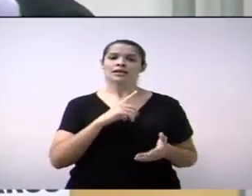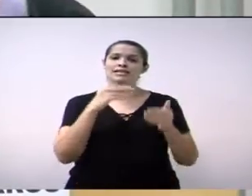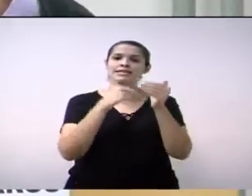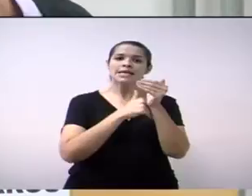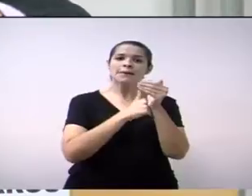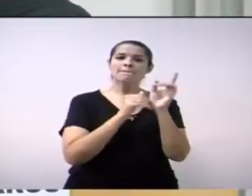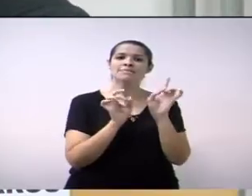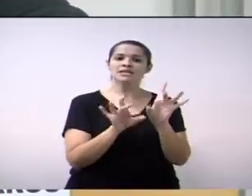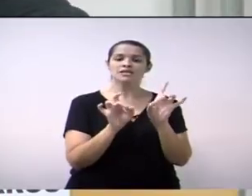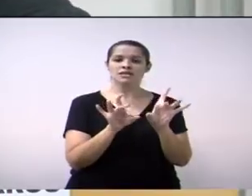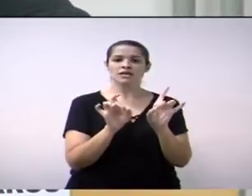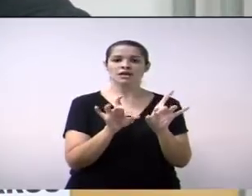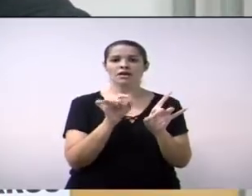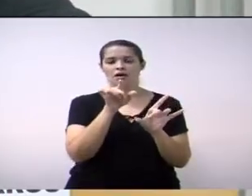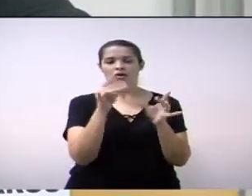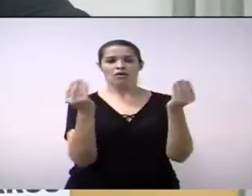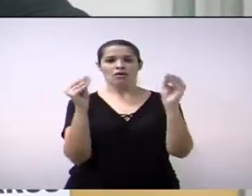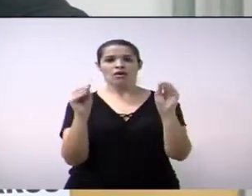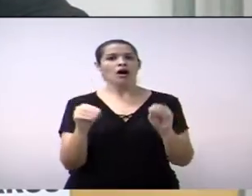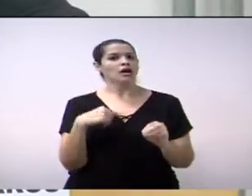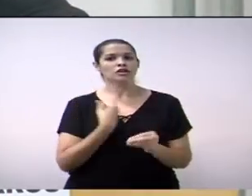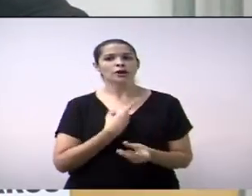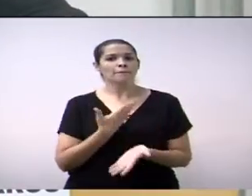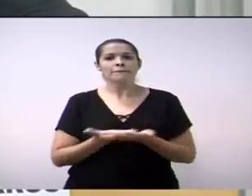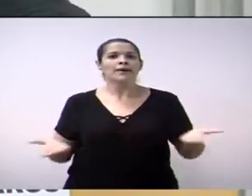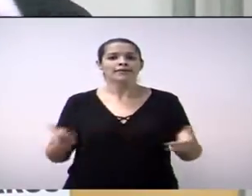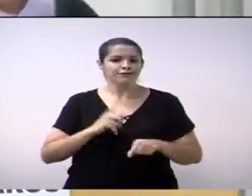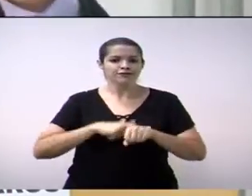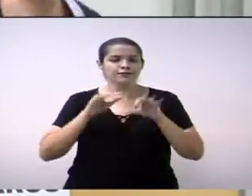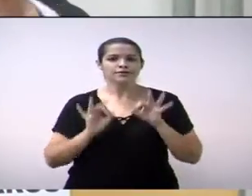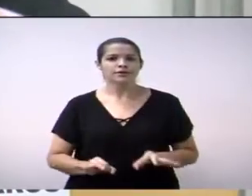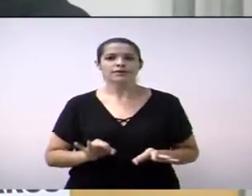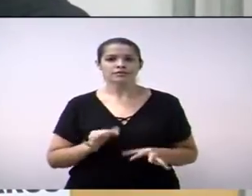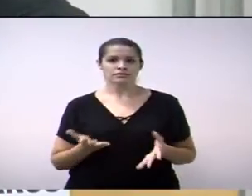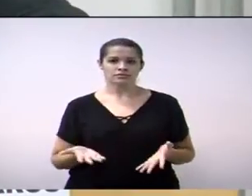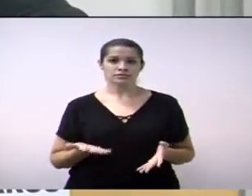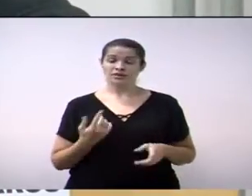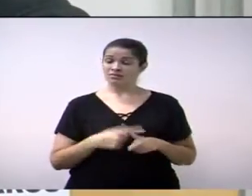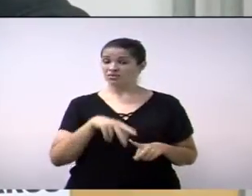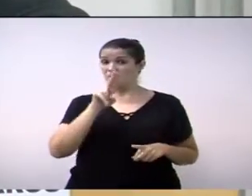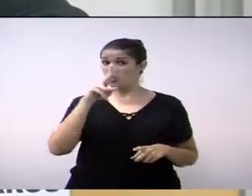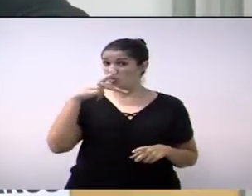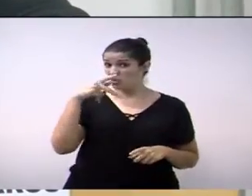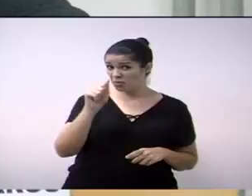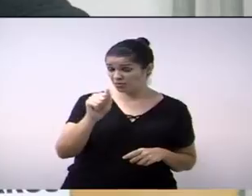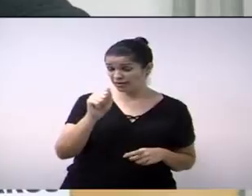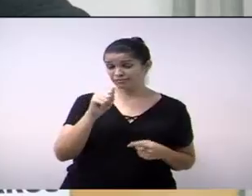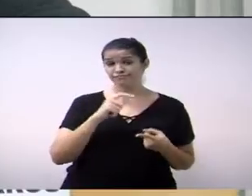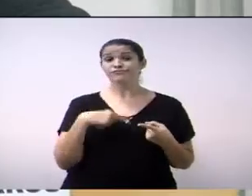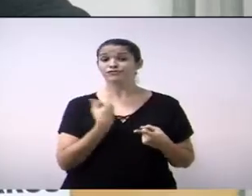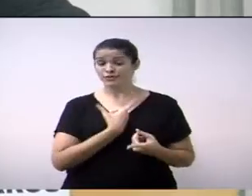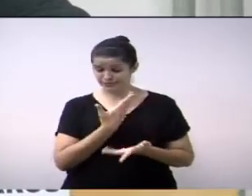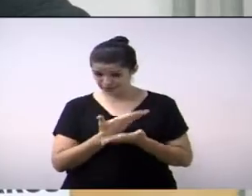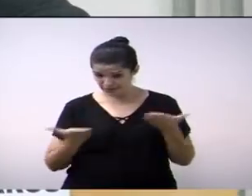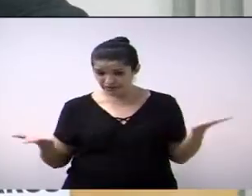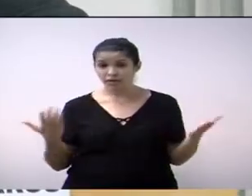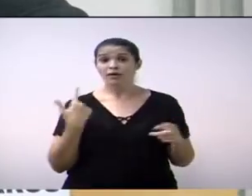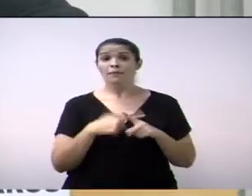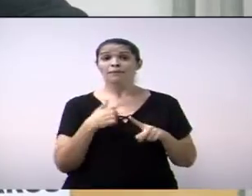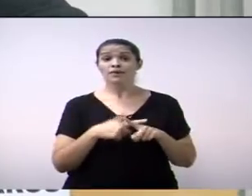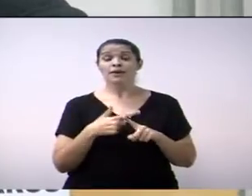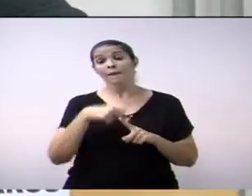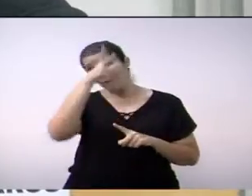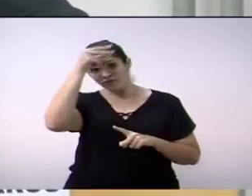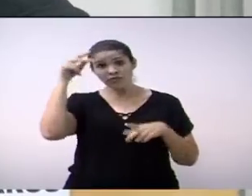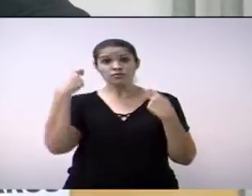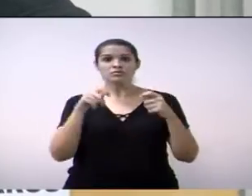para colocar em ordem. Aí vão perdendo os prazos e acontece o que aconteceu com a UPA, acontece com várias emendas que a cidade já